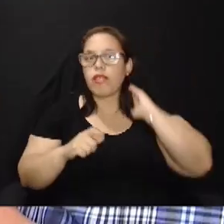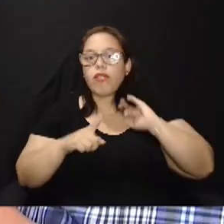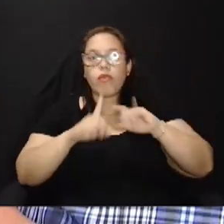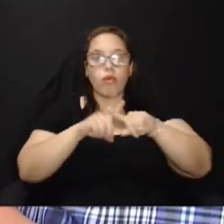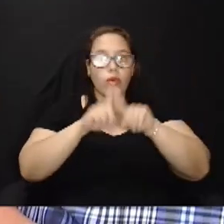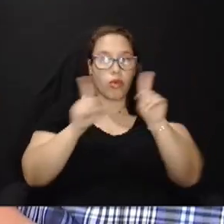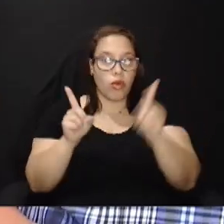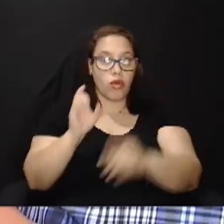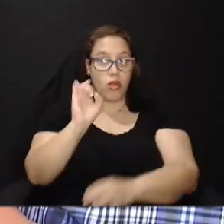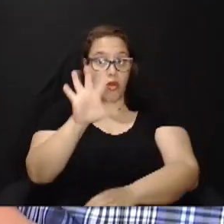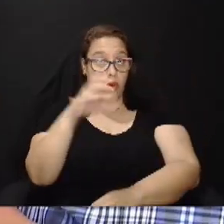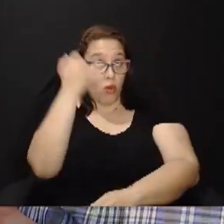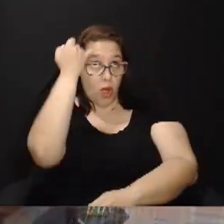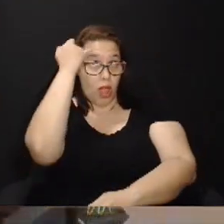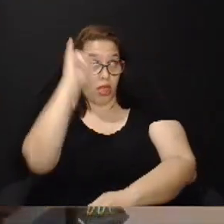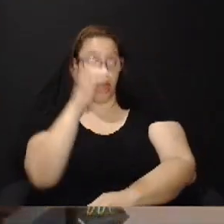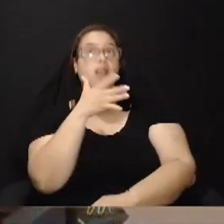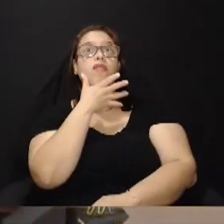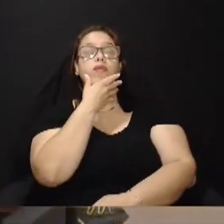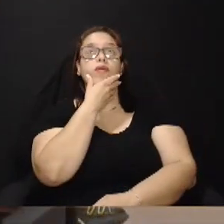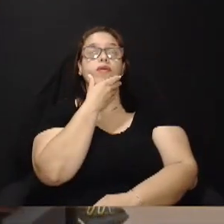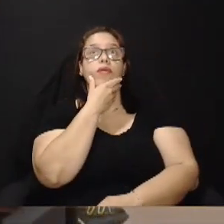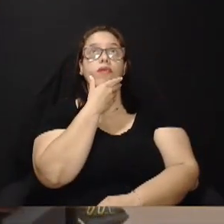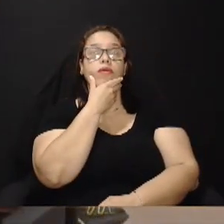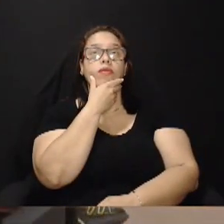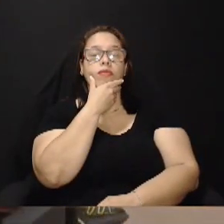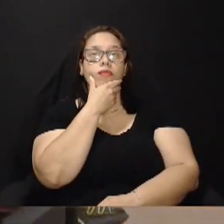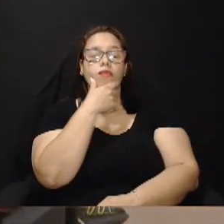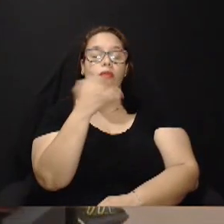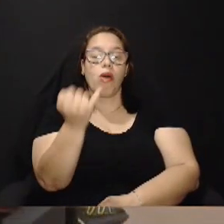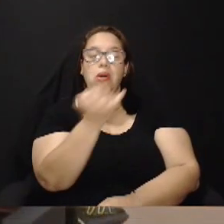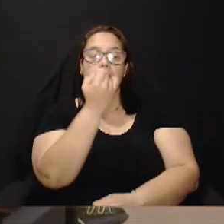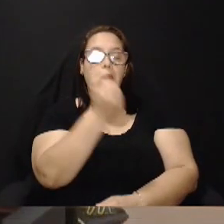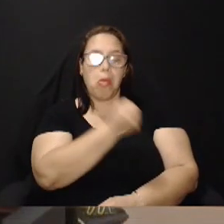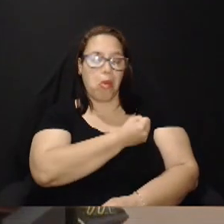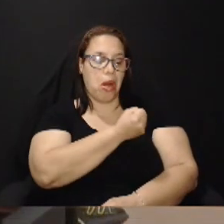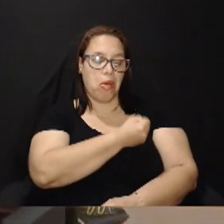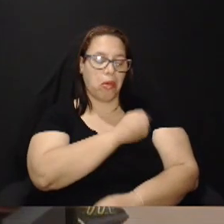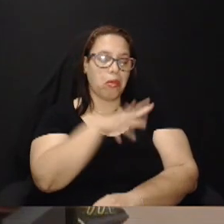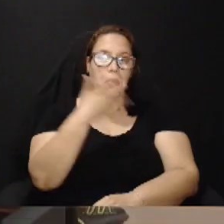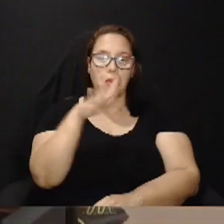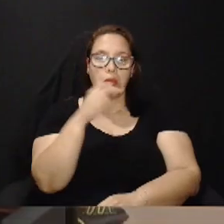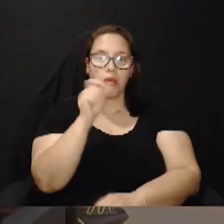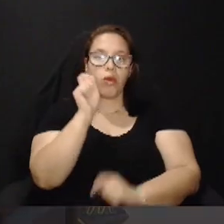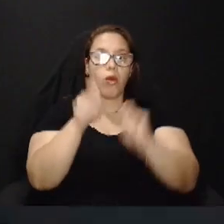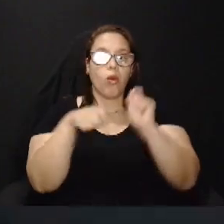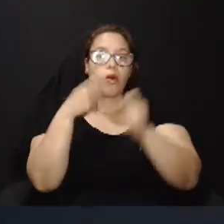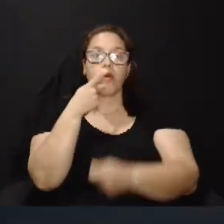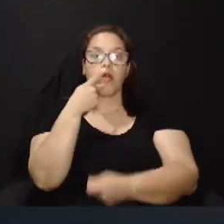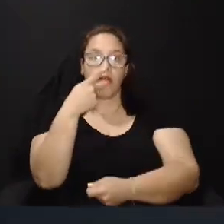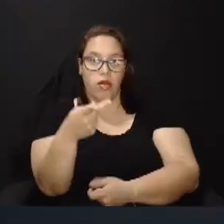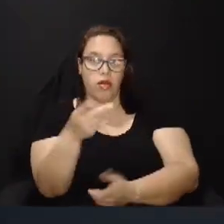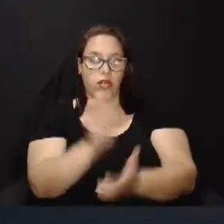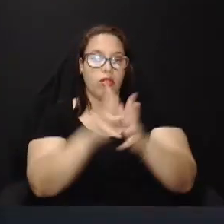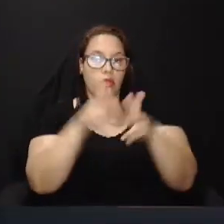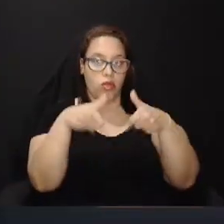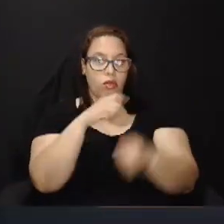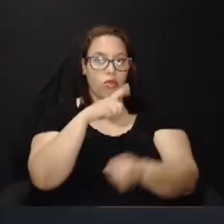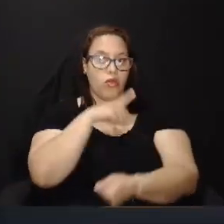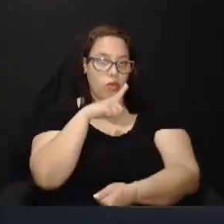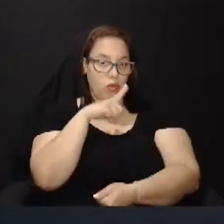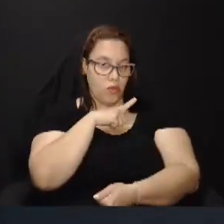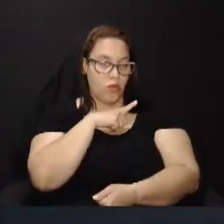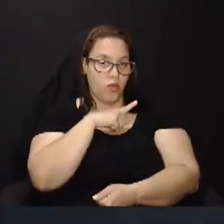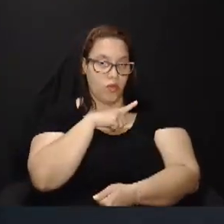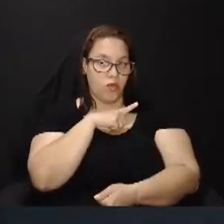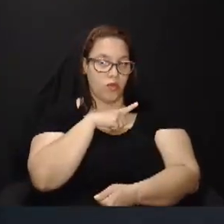ideia, eu acho que é importante a gente falar em termos de número, né, numeral. O que é recomendado é que toda cidade, né, enfim, tenha